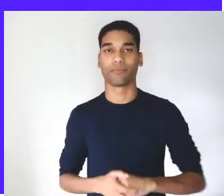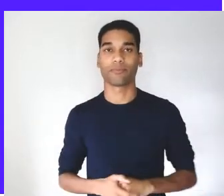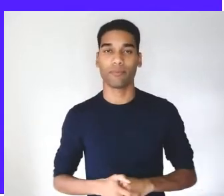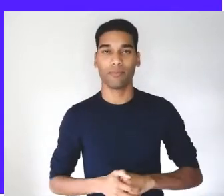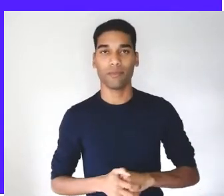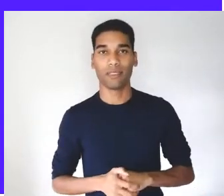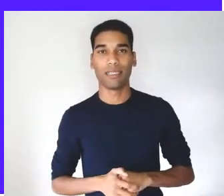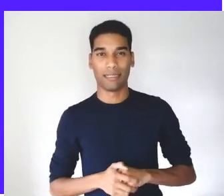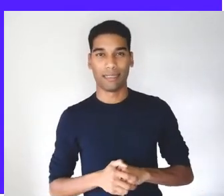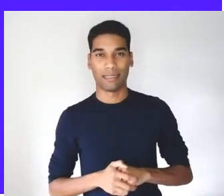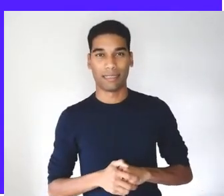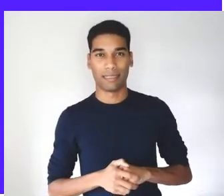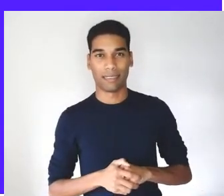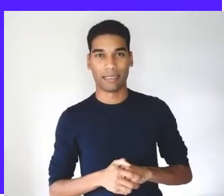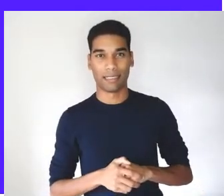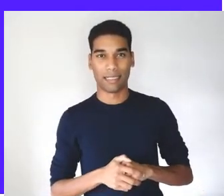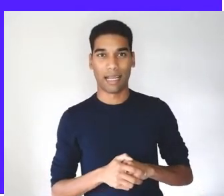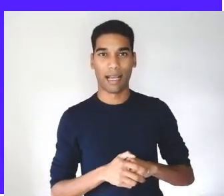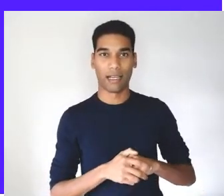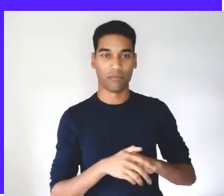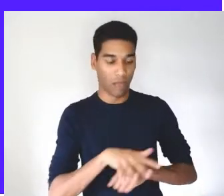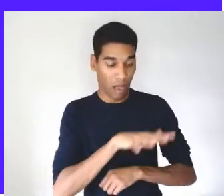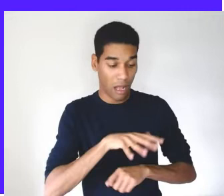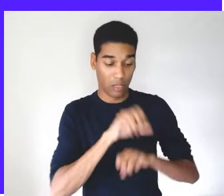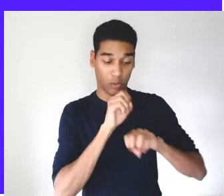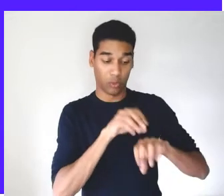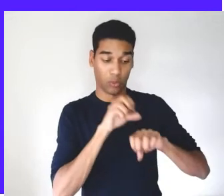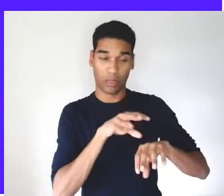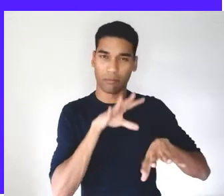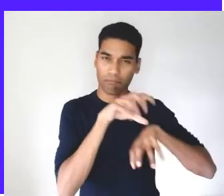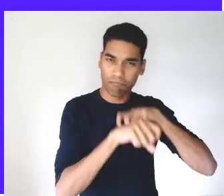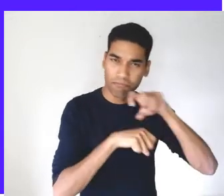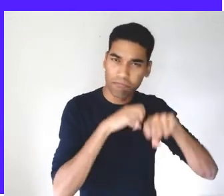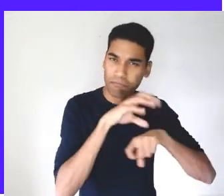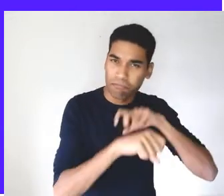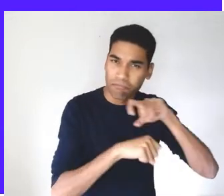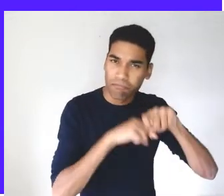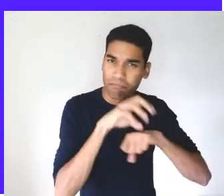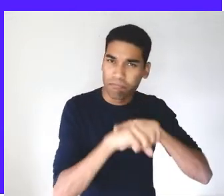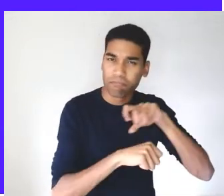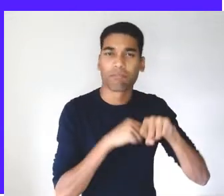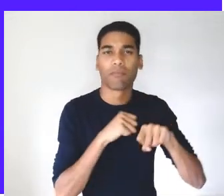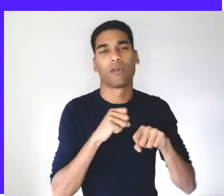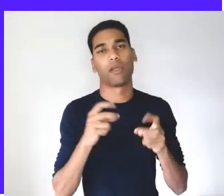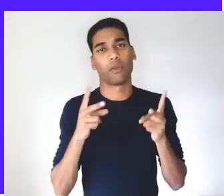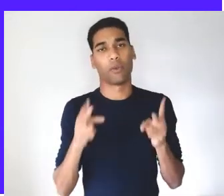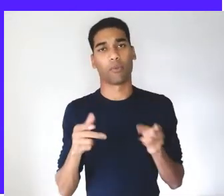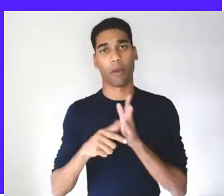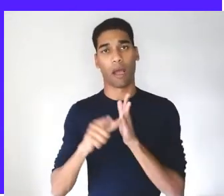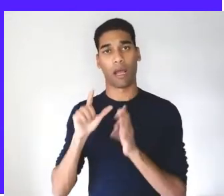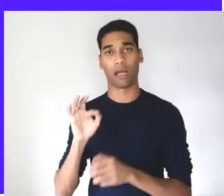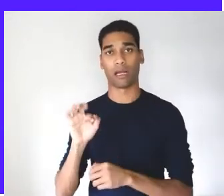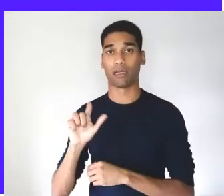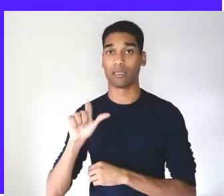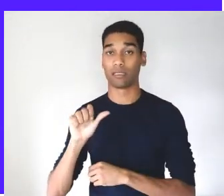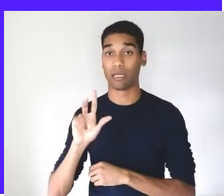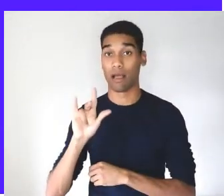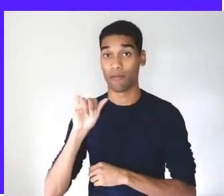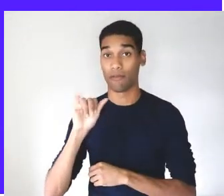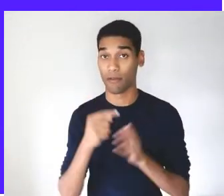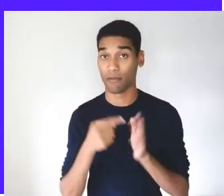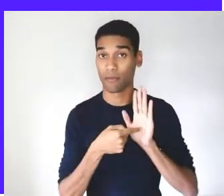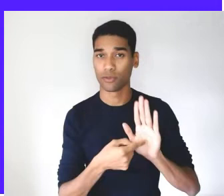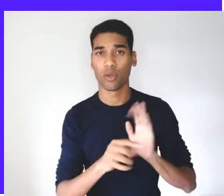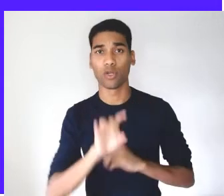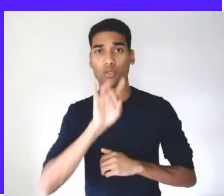falo a gente, né, como classe, já consegue olhar, como a Flávia pontuou, não só para a escola, né, mas para esse entorno